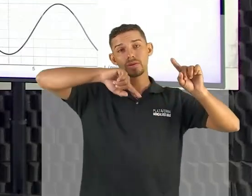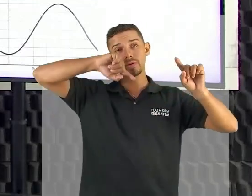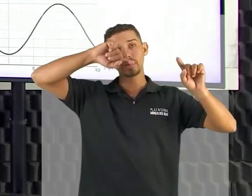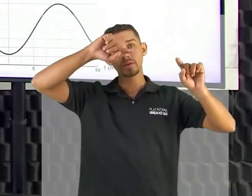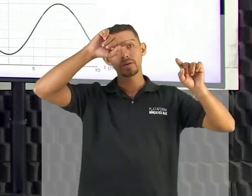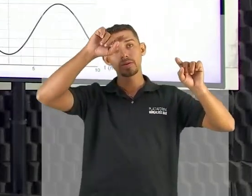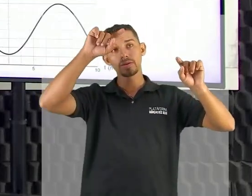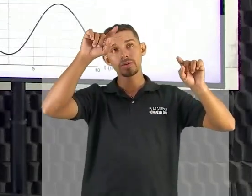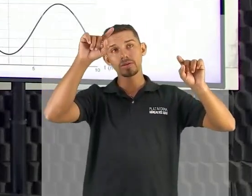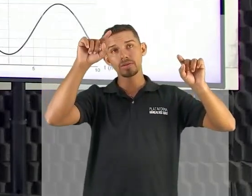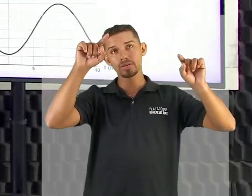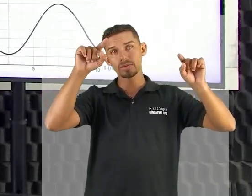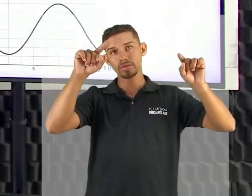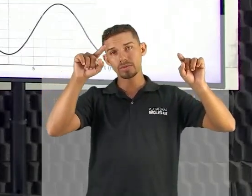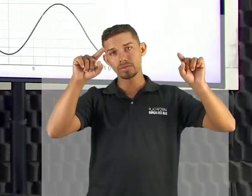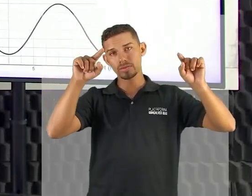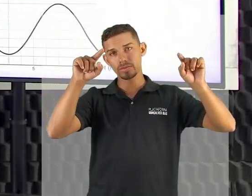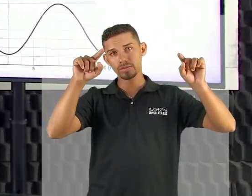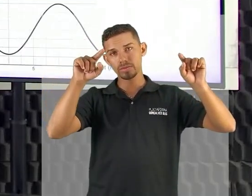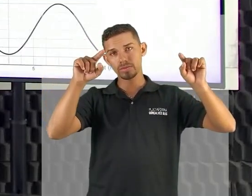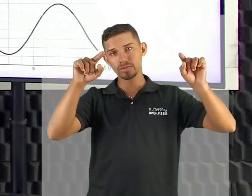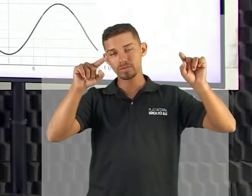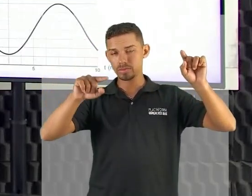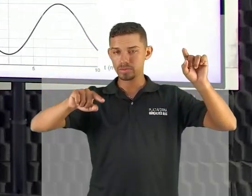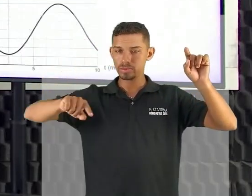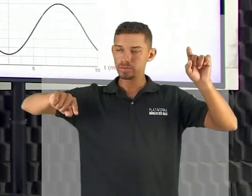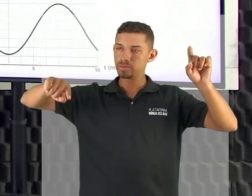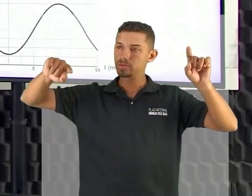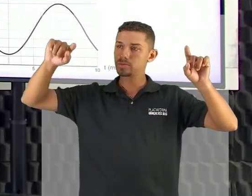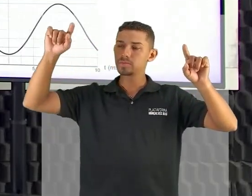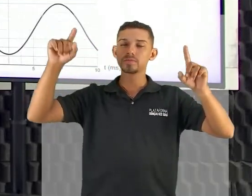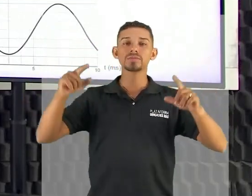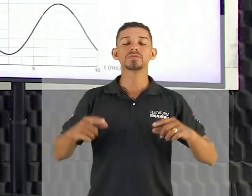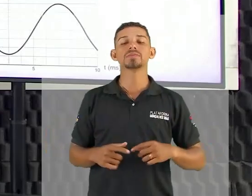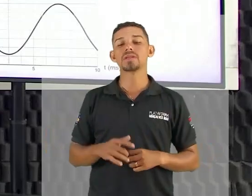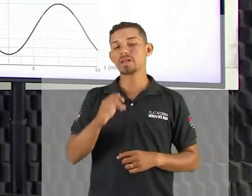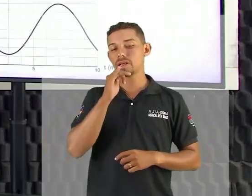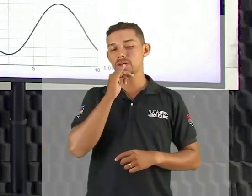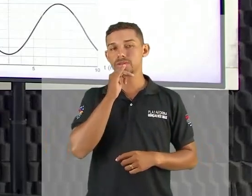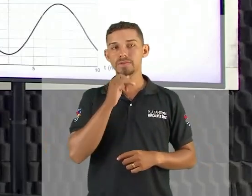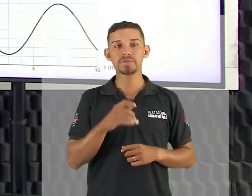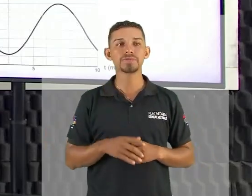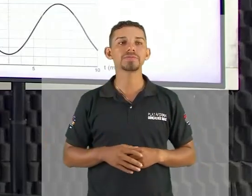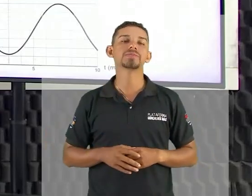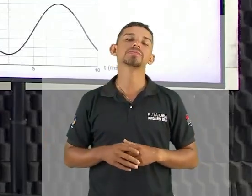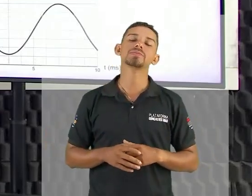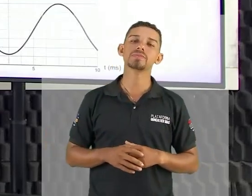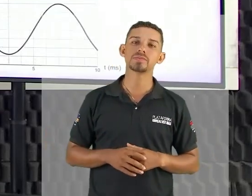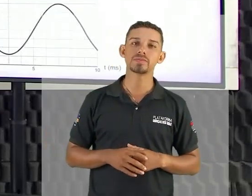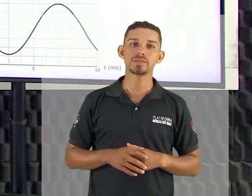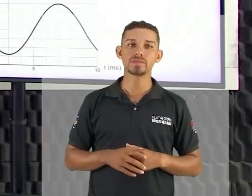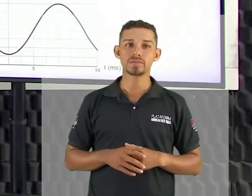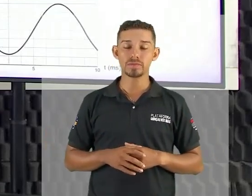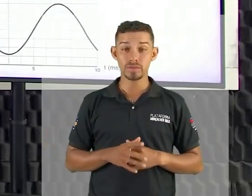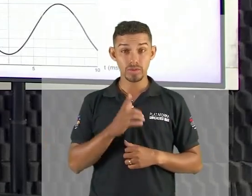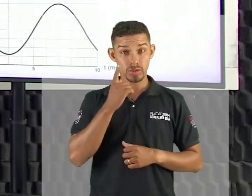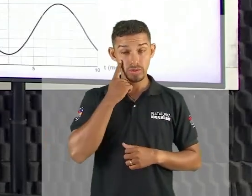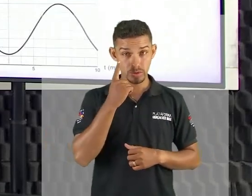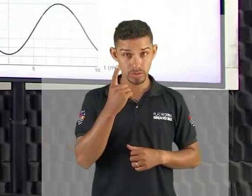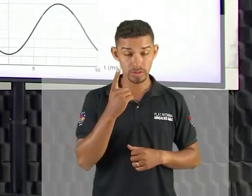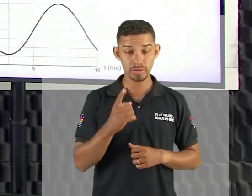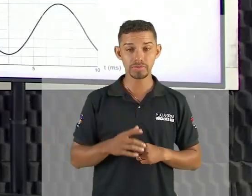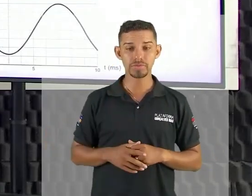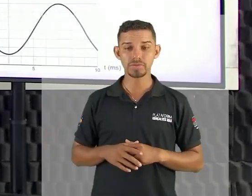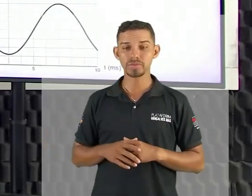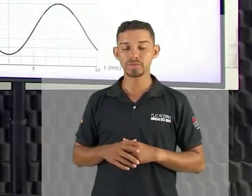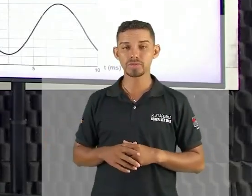onda oscilar de forma completa Então vamos ver aqui ó devagar presta